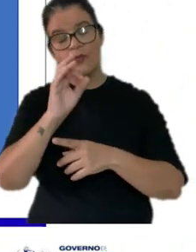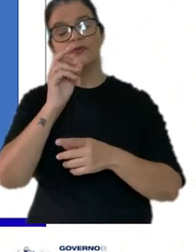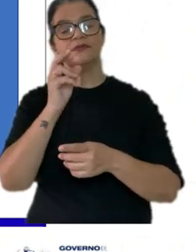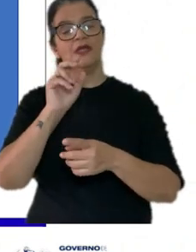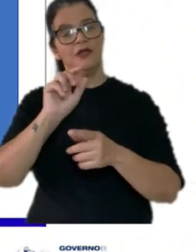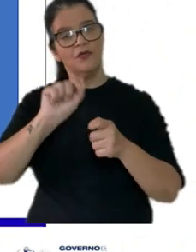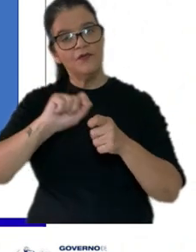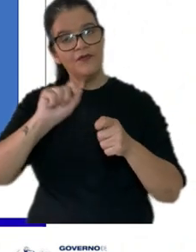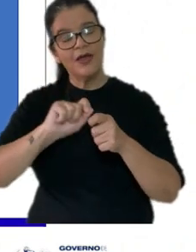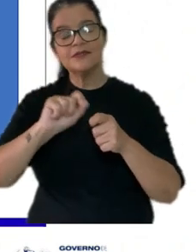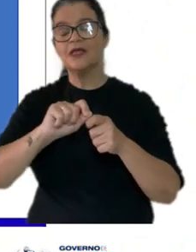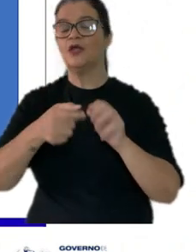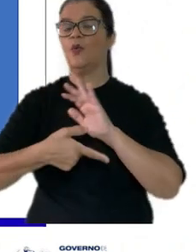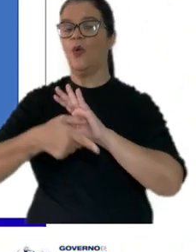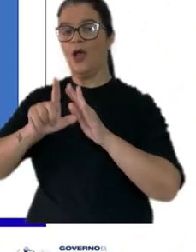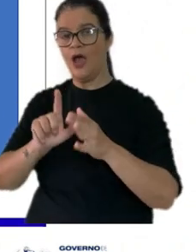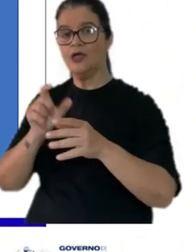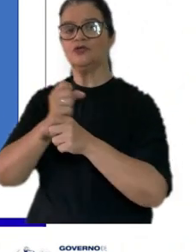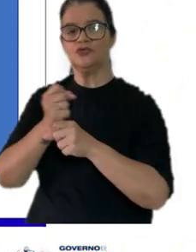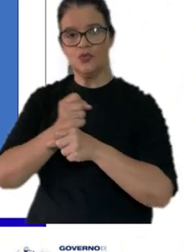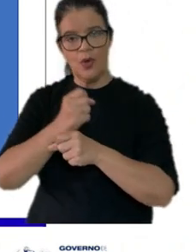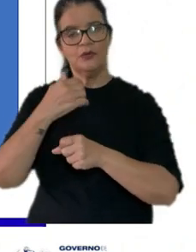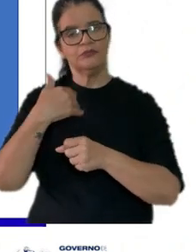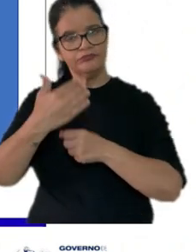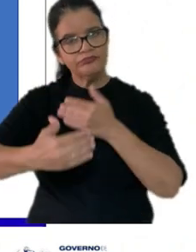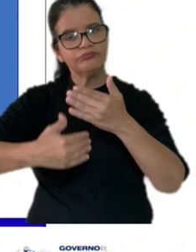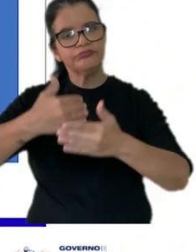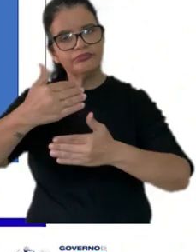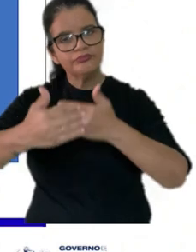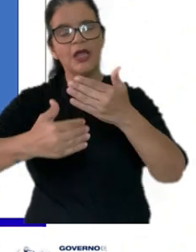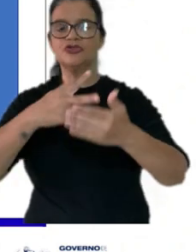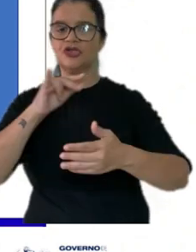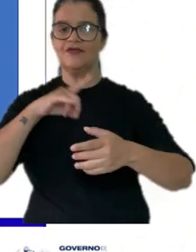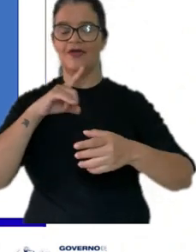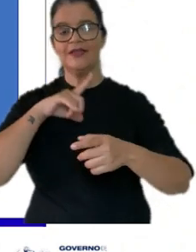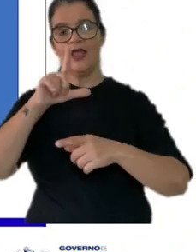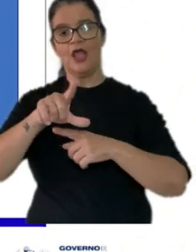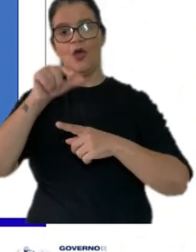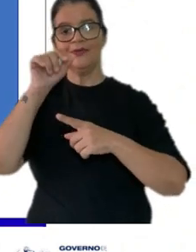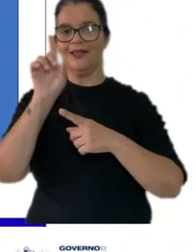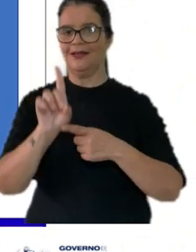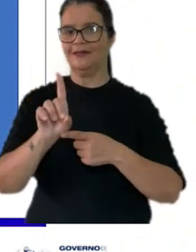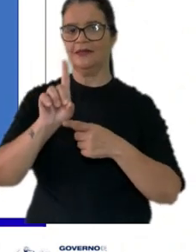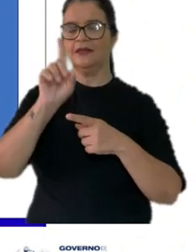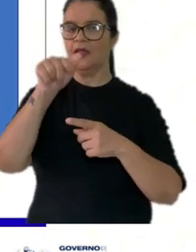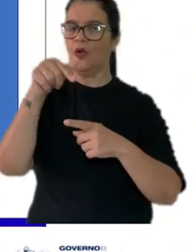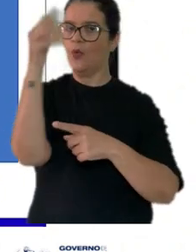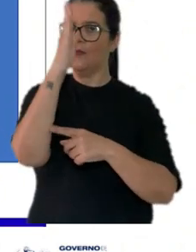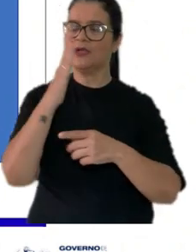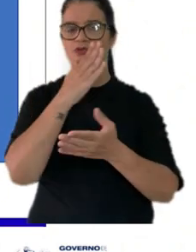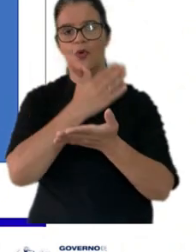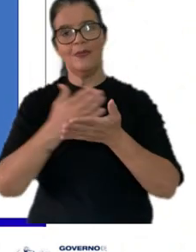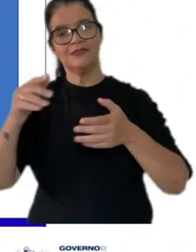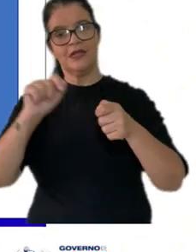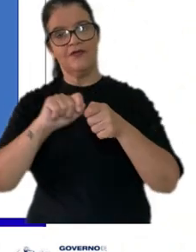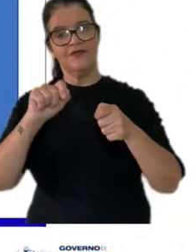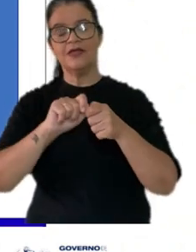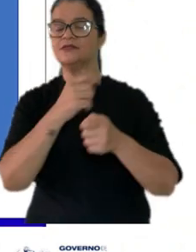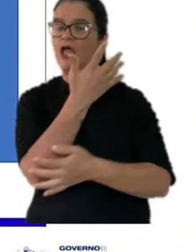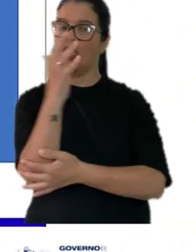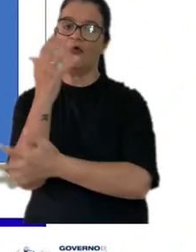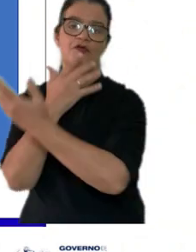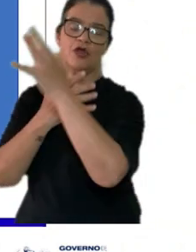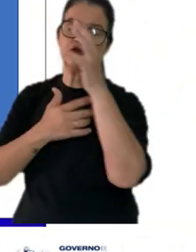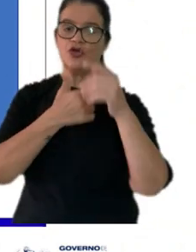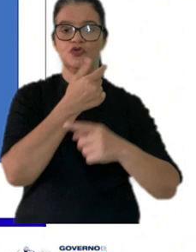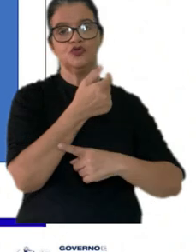relação ao ano anterior do que foi feito né a gente vai ter alternativa de o Brasil começará realizando reflorestamento em 2024